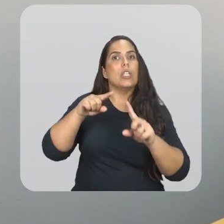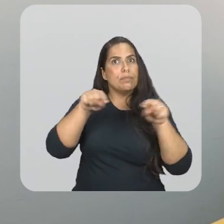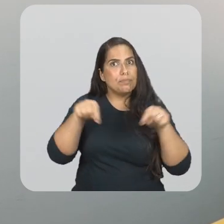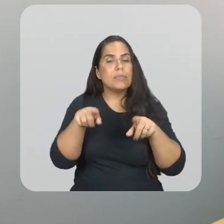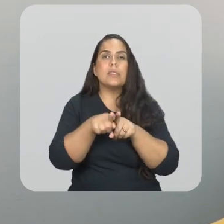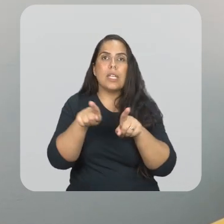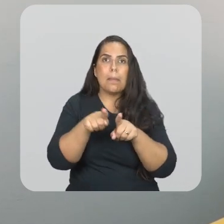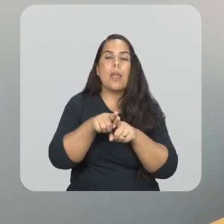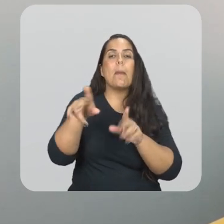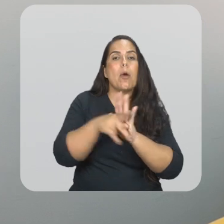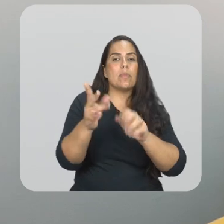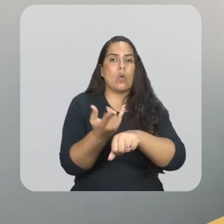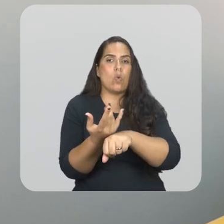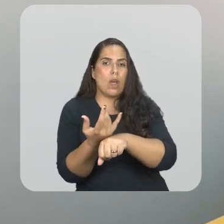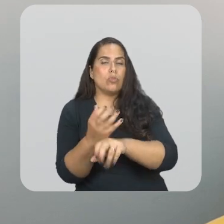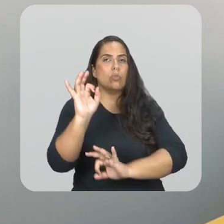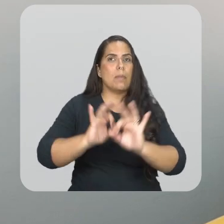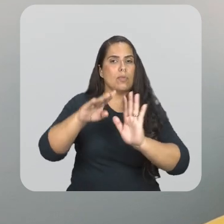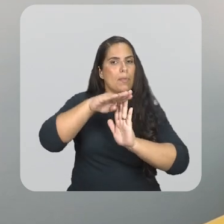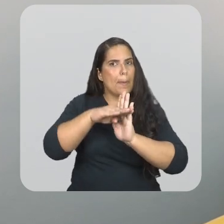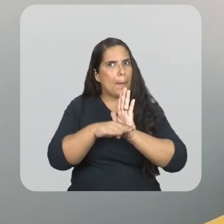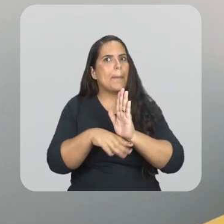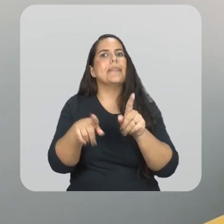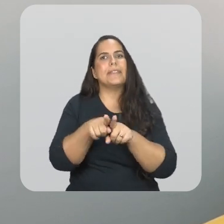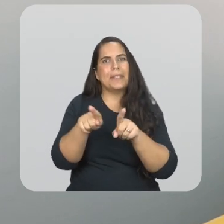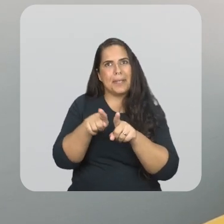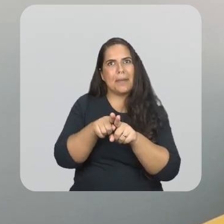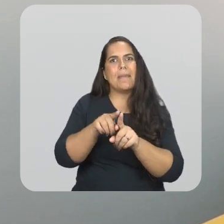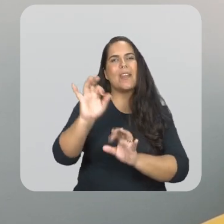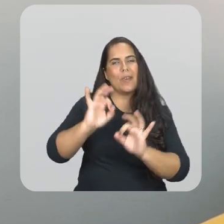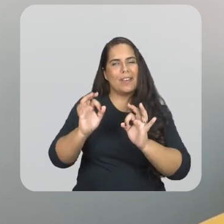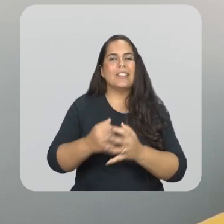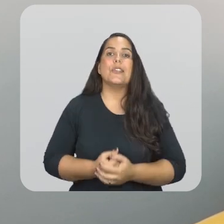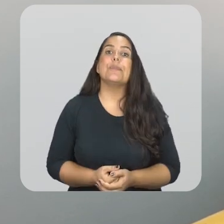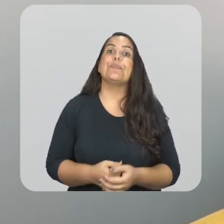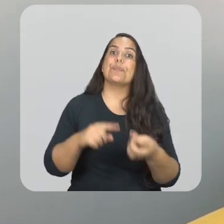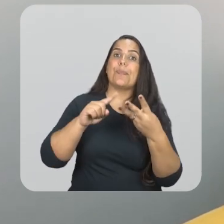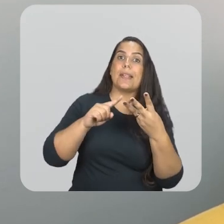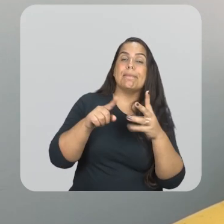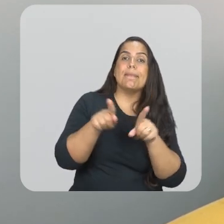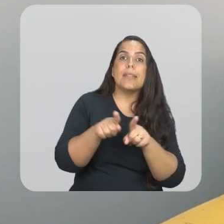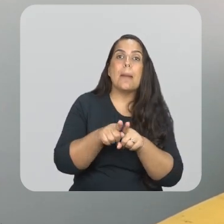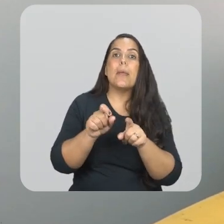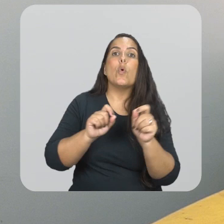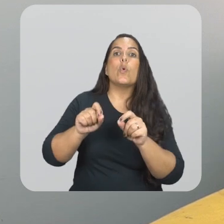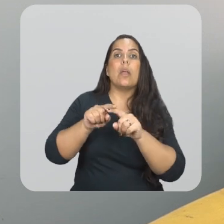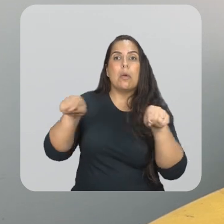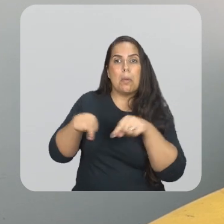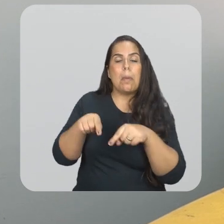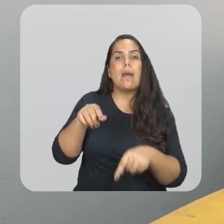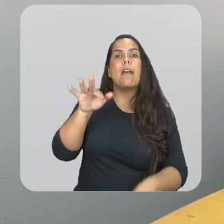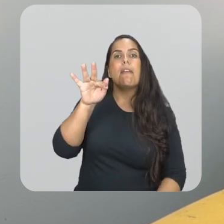também um stand da UERJ com uma programação, que a gente também foi lá a curadora da programação, e também no stand